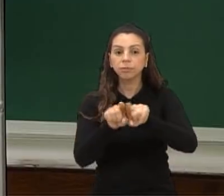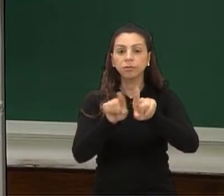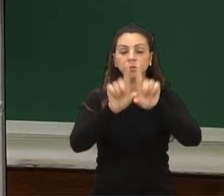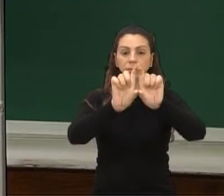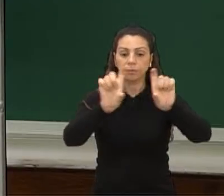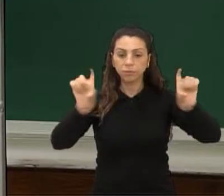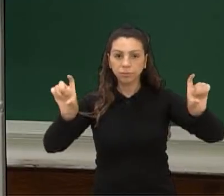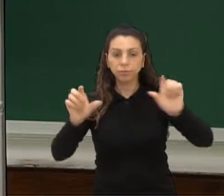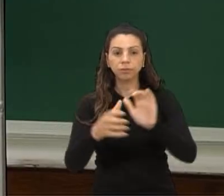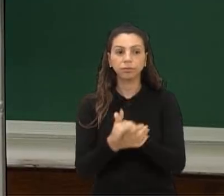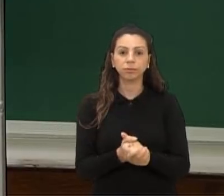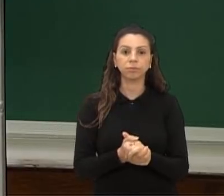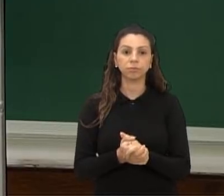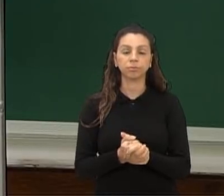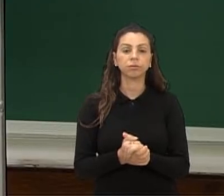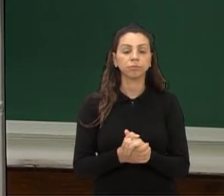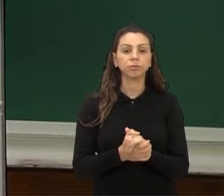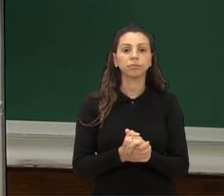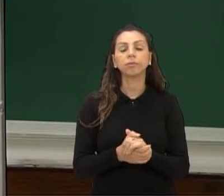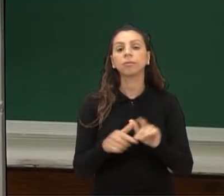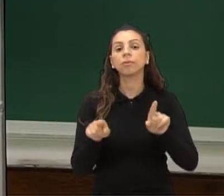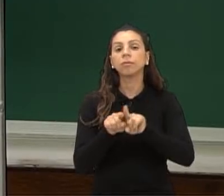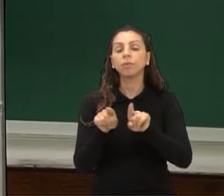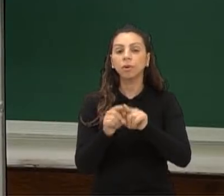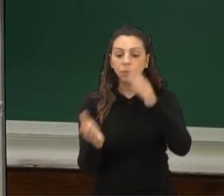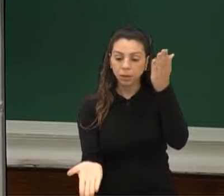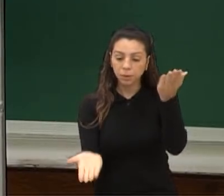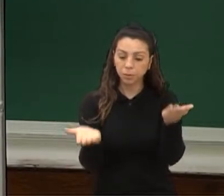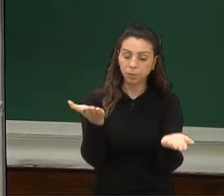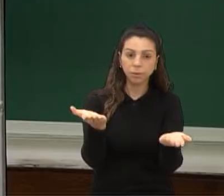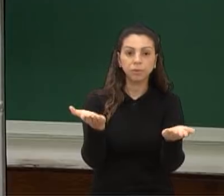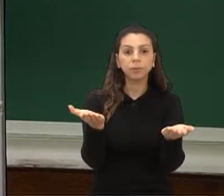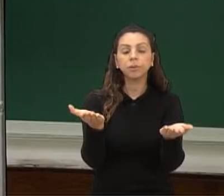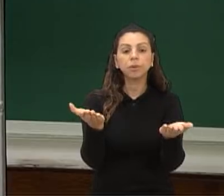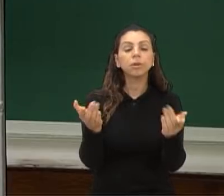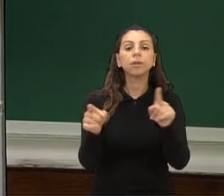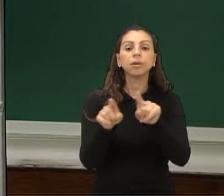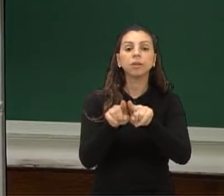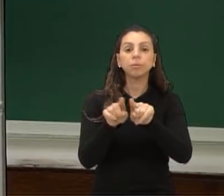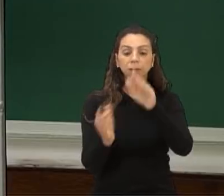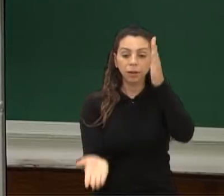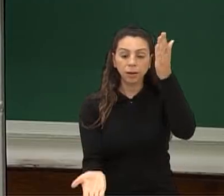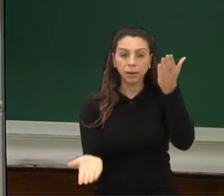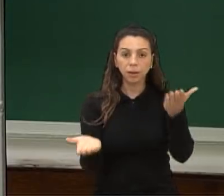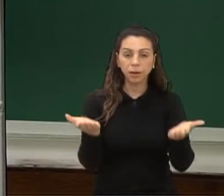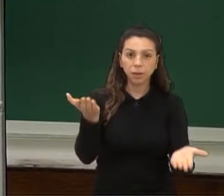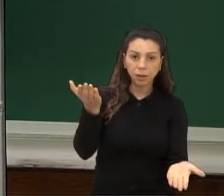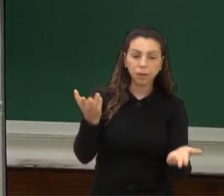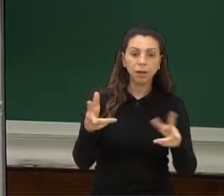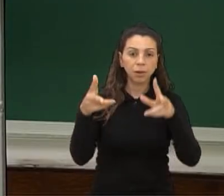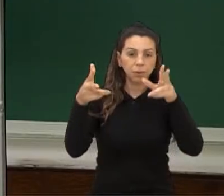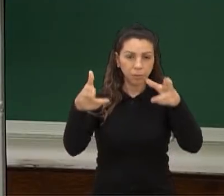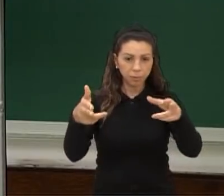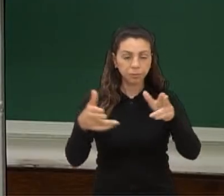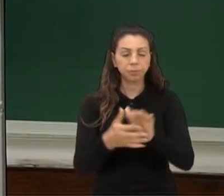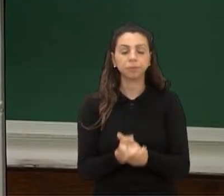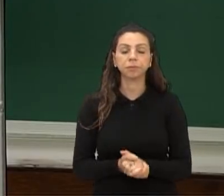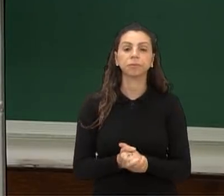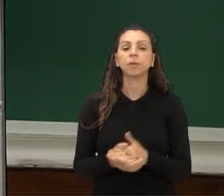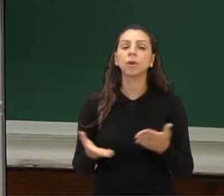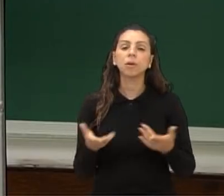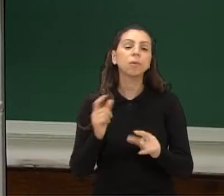equações. Nós falamos sobre princípios de igualdade e os princípios de equivalência. E hoje nós